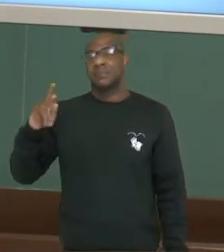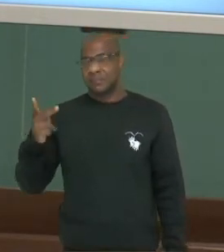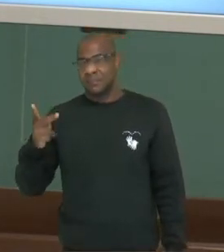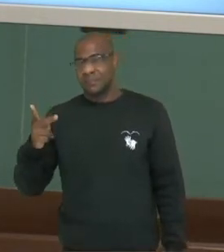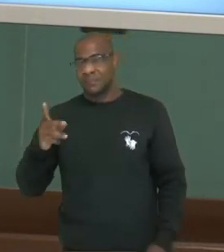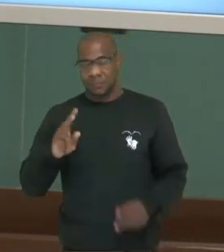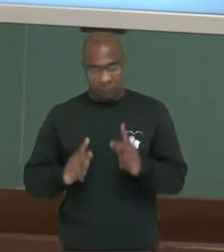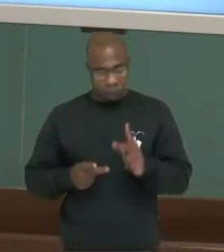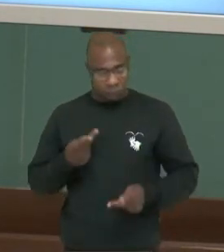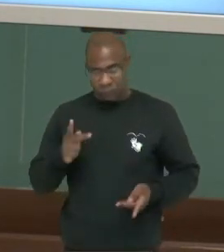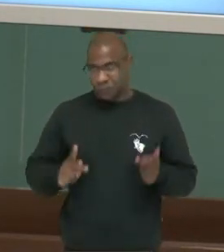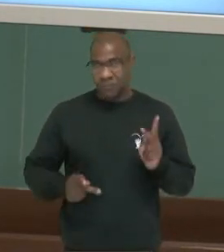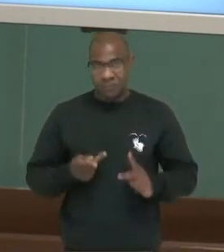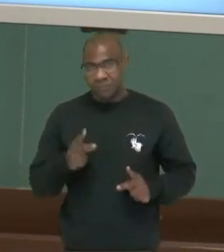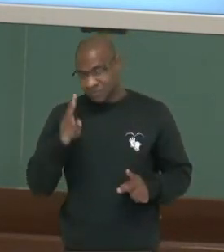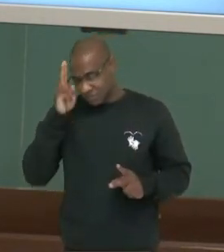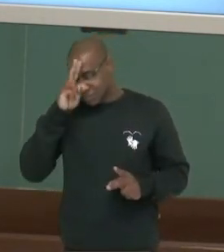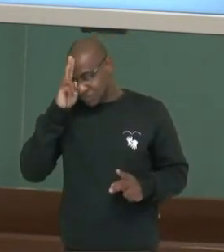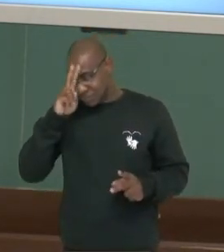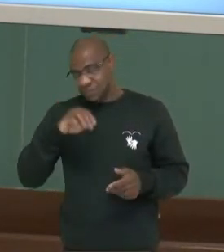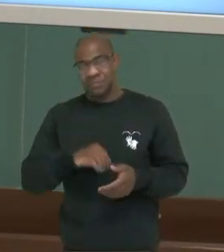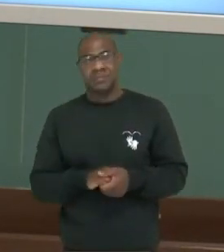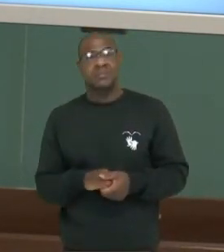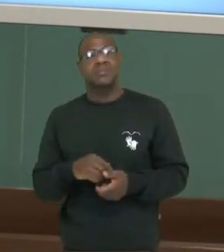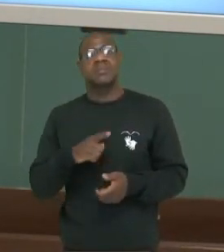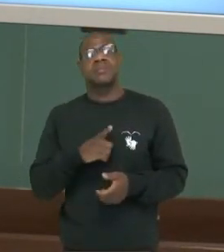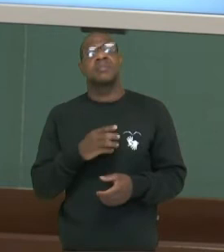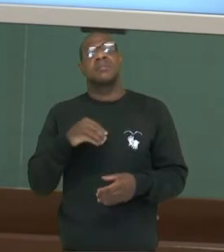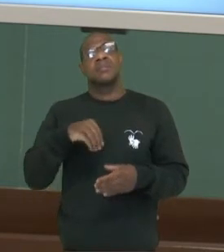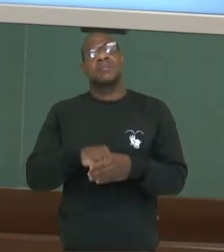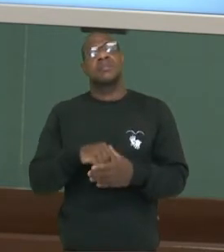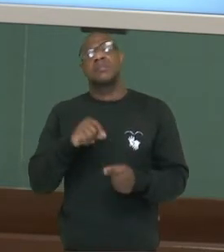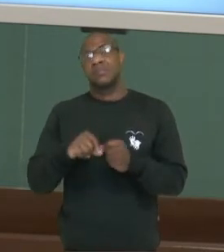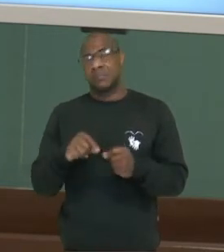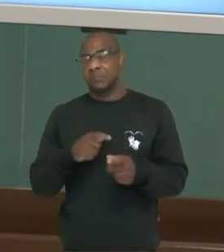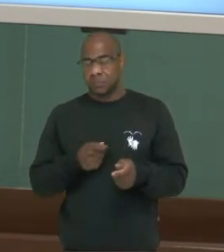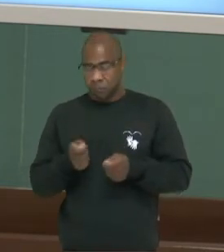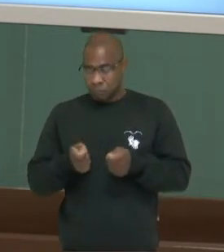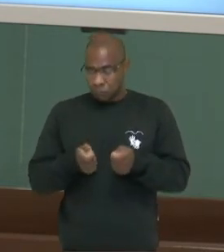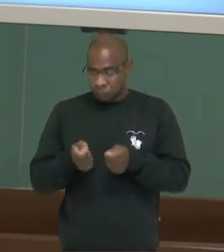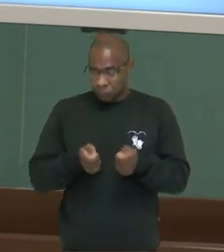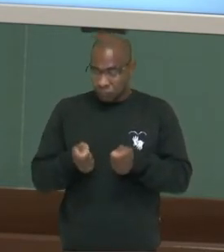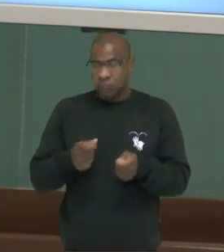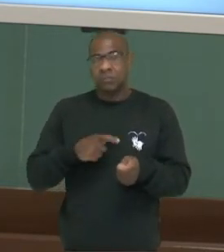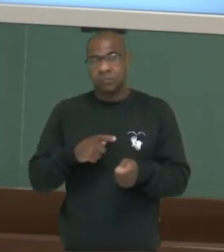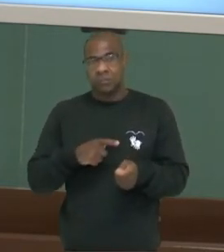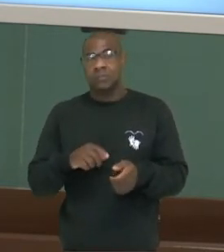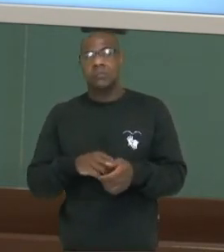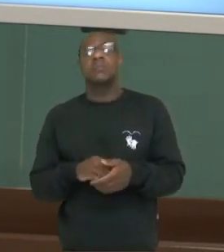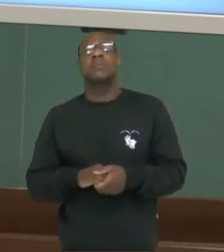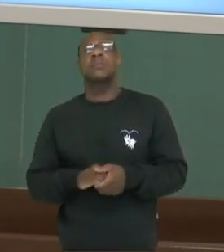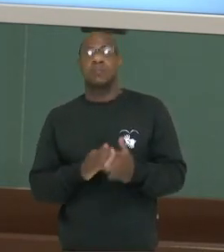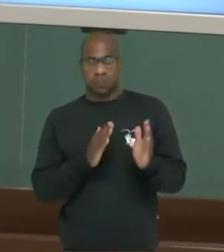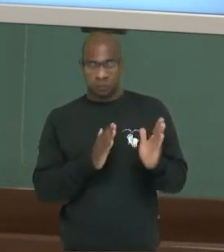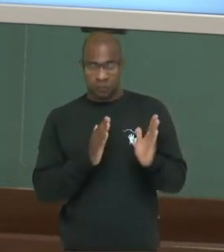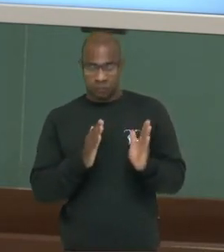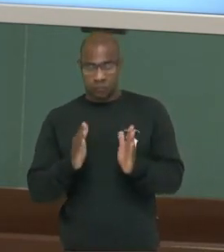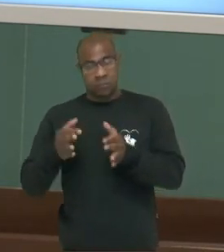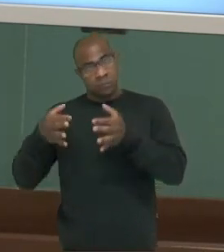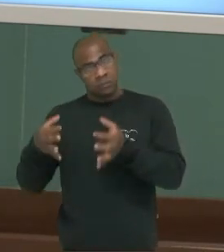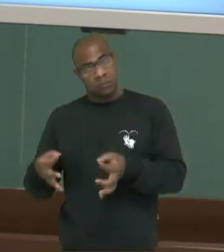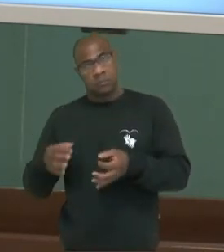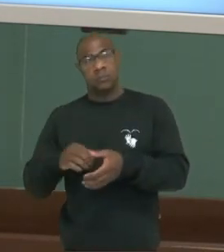são bagunçados? De maneira nenhuma. É tudo muito regulado, eles funcionam muito certinhos. Então, o